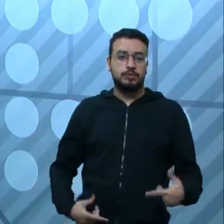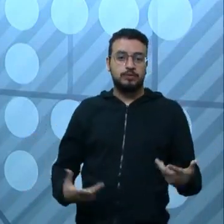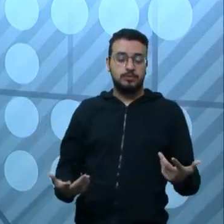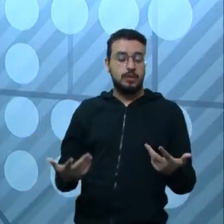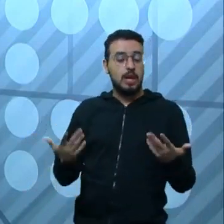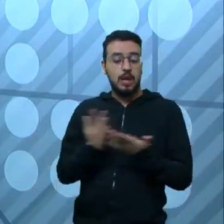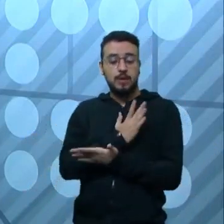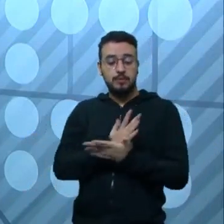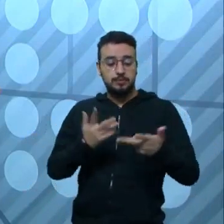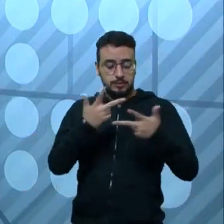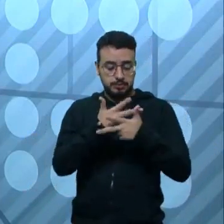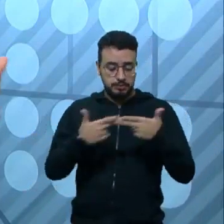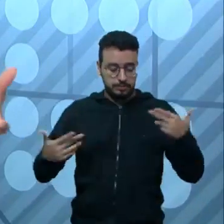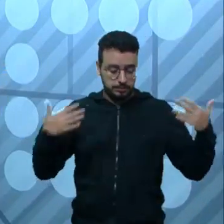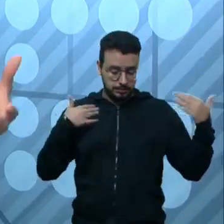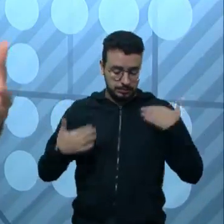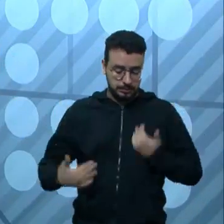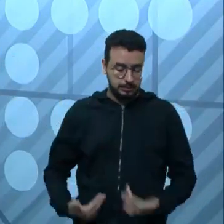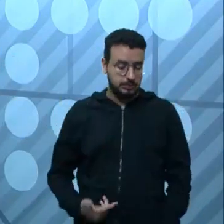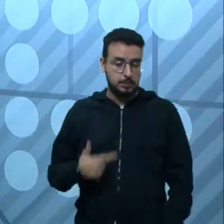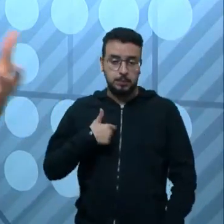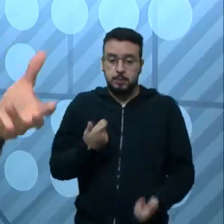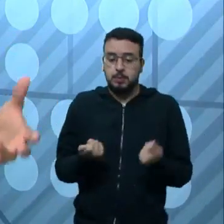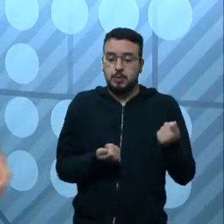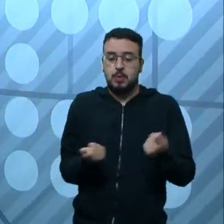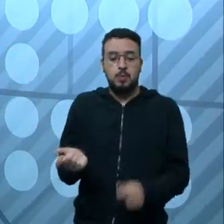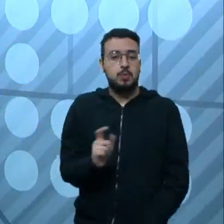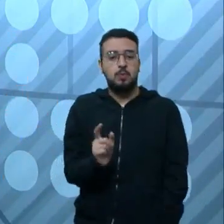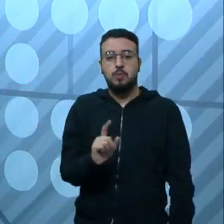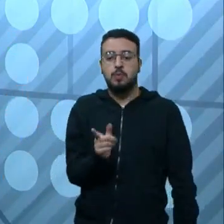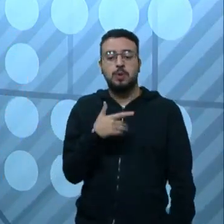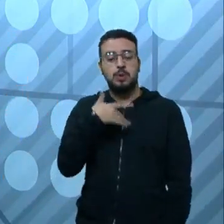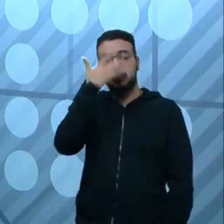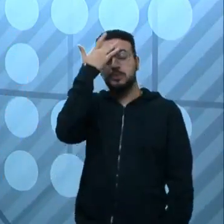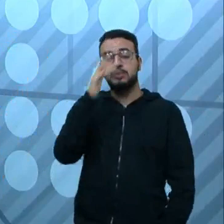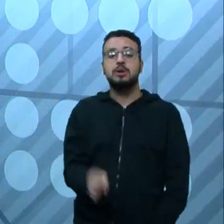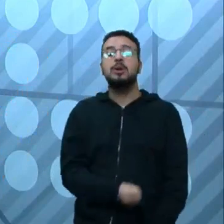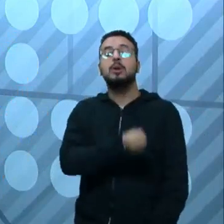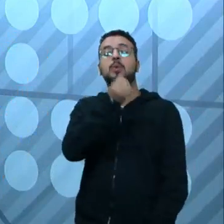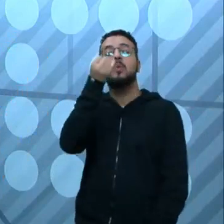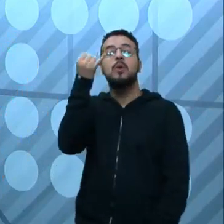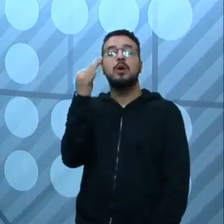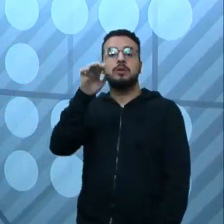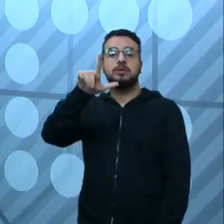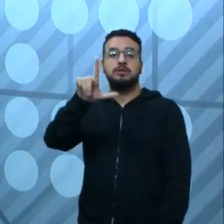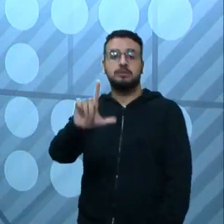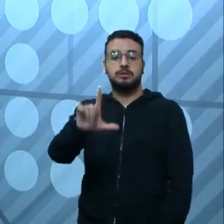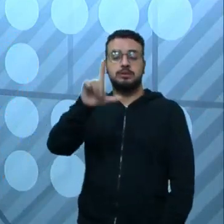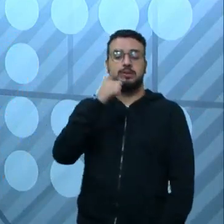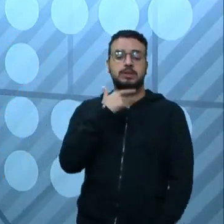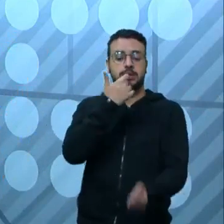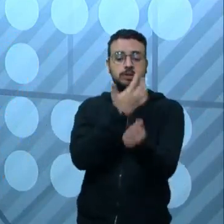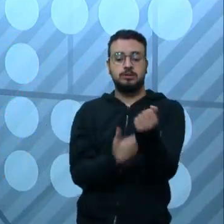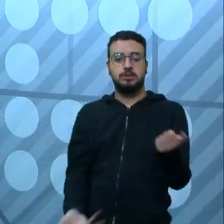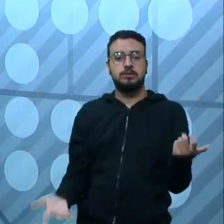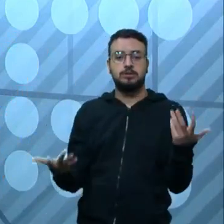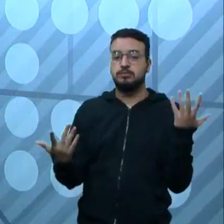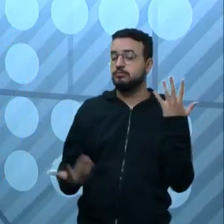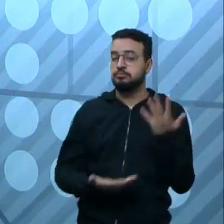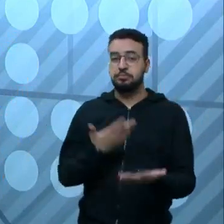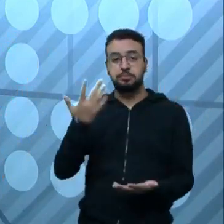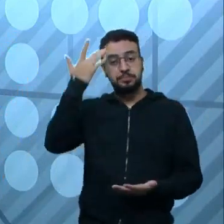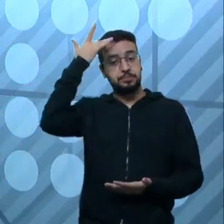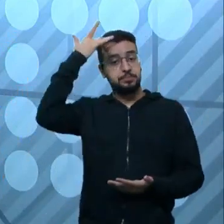controlo. Você não tem a noção exata de quantos litros de sangue estão circulando no seu corpo no